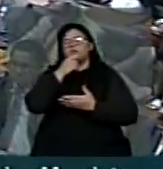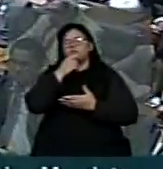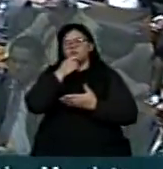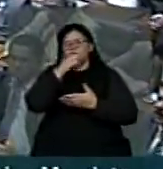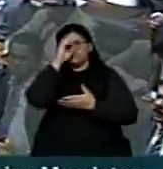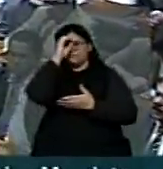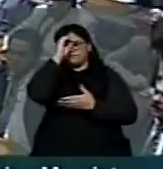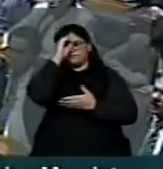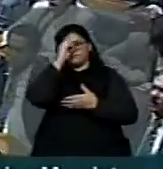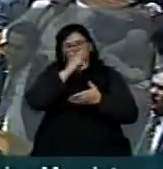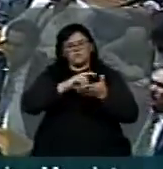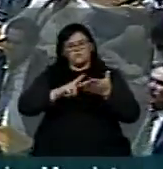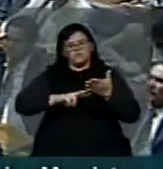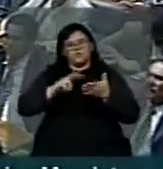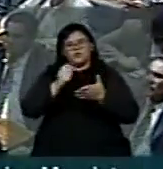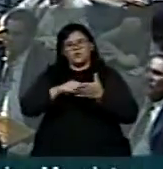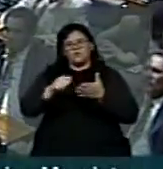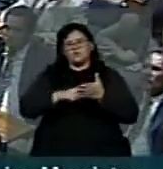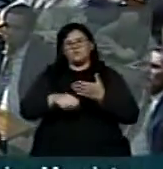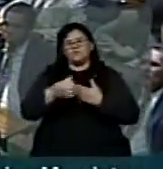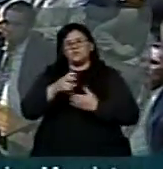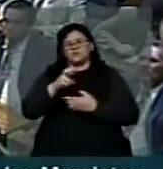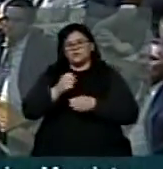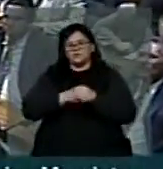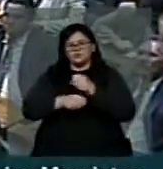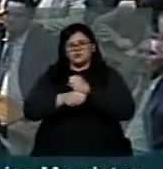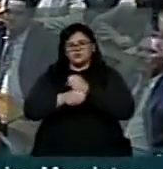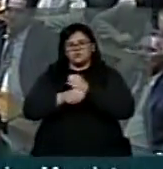ocasião, há 65 anos atrás,